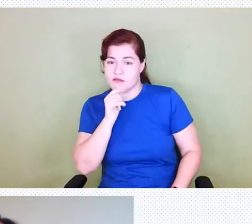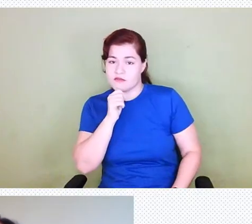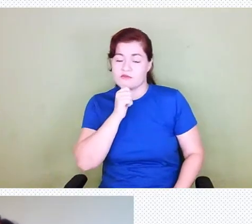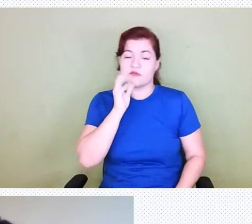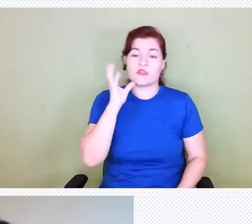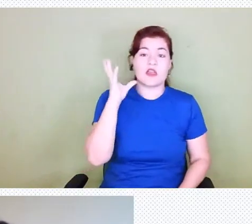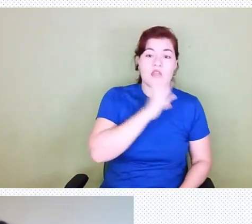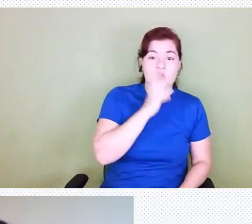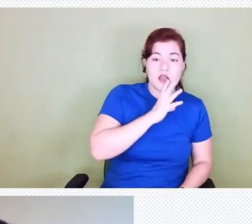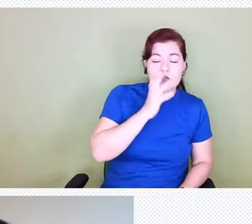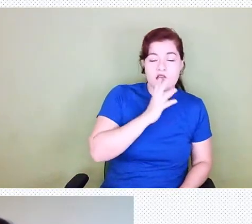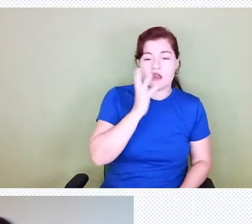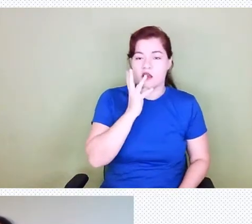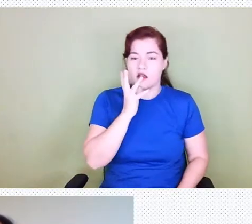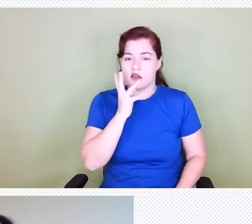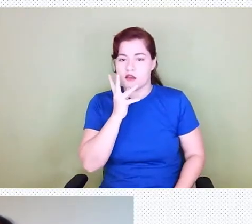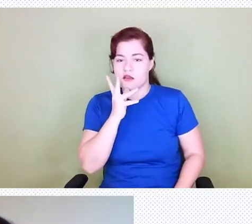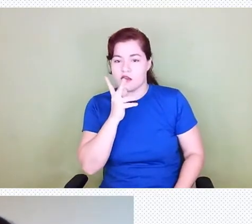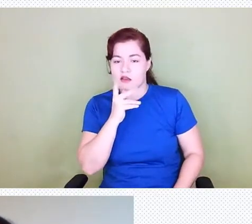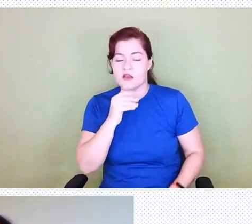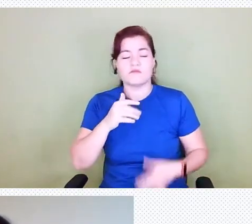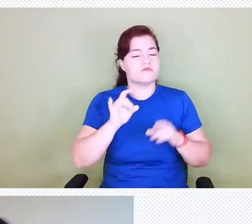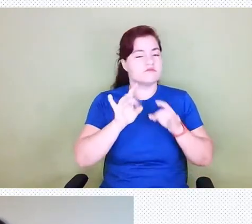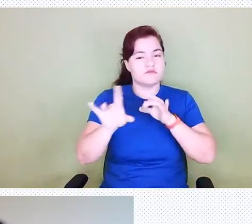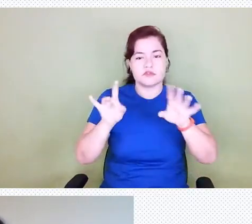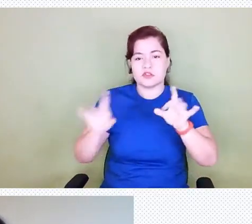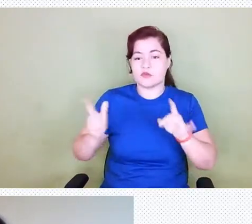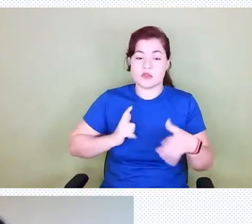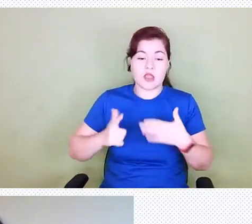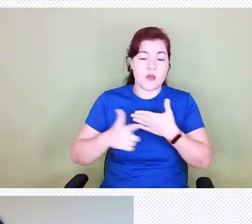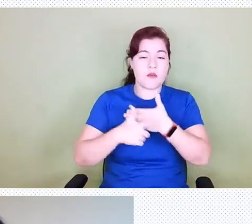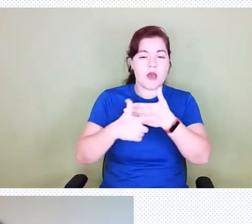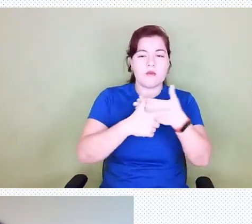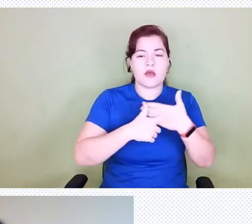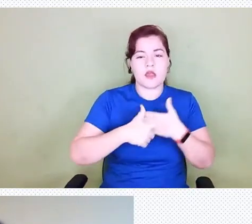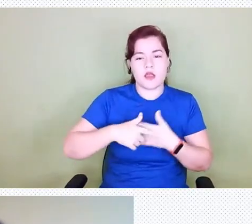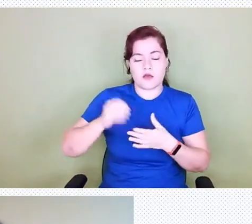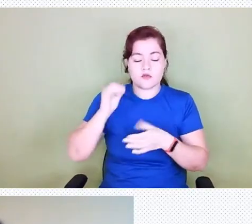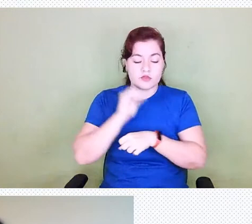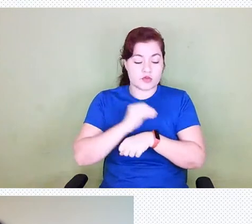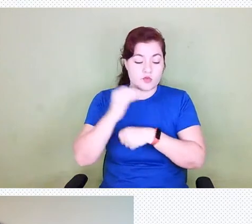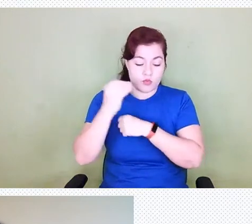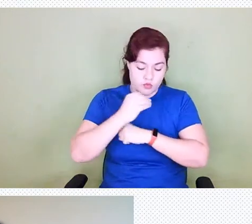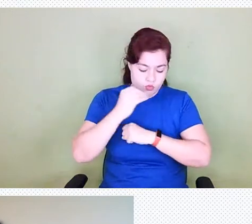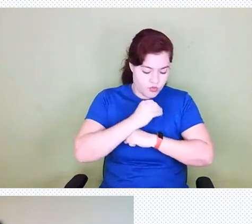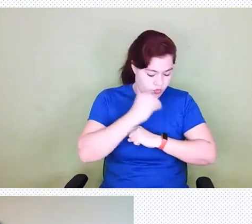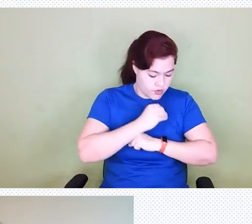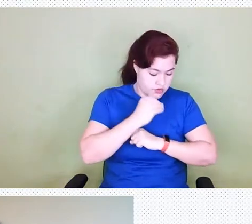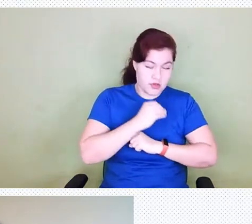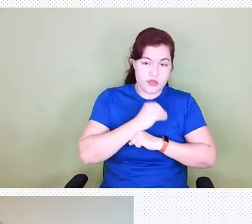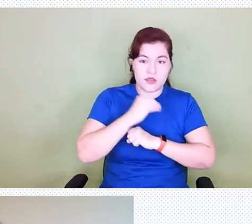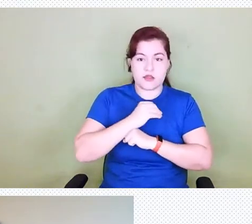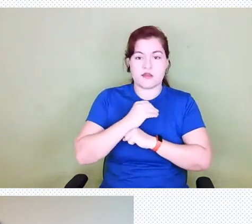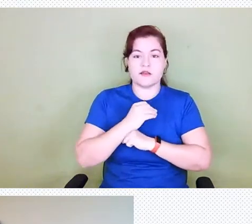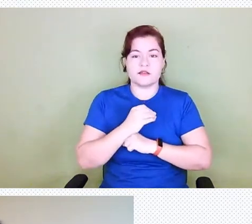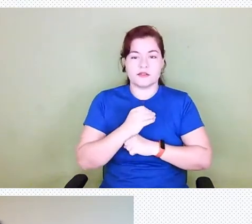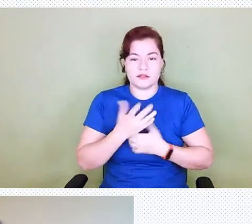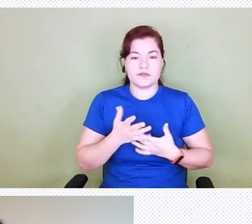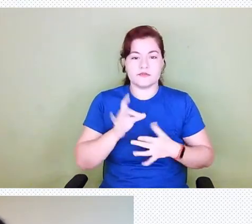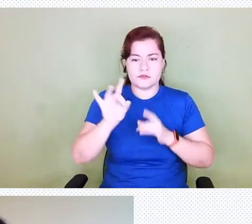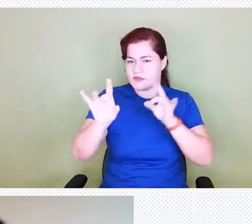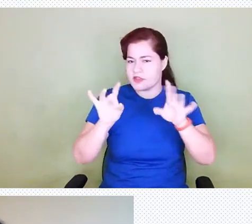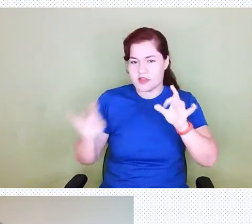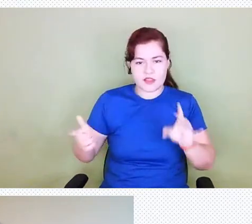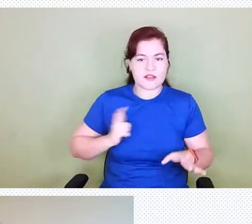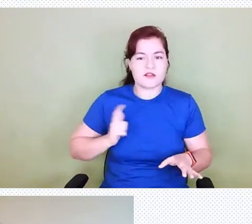de despertar para o papel que tem que ser feito, que é de cuidar de sua vida, do seu coração, dos